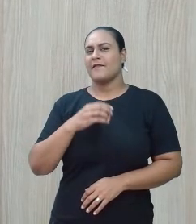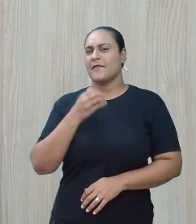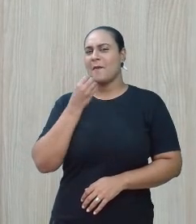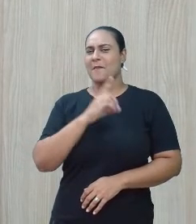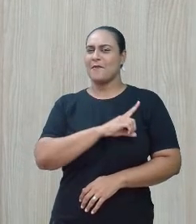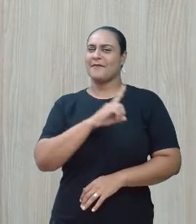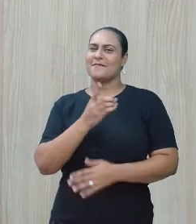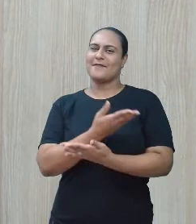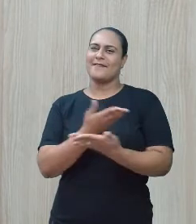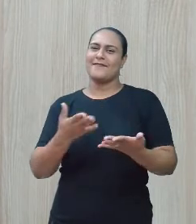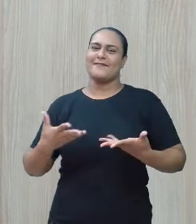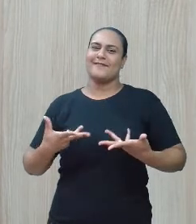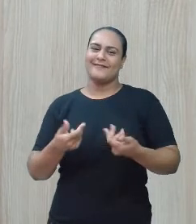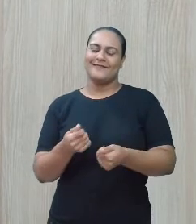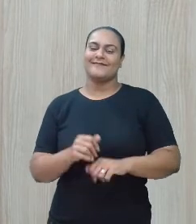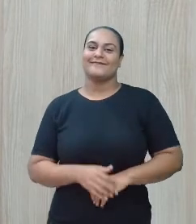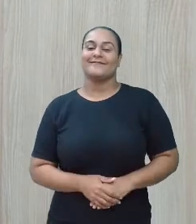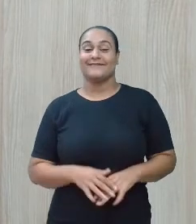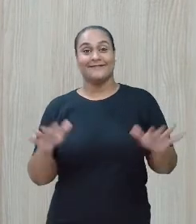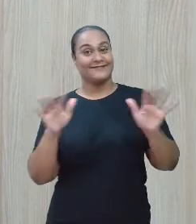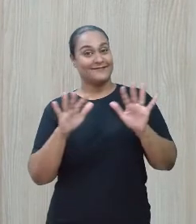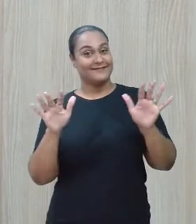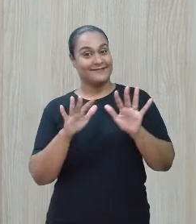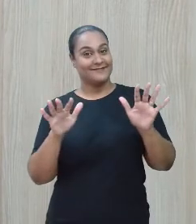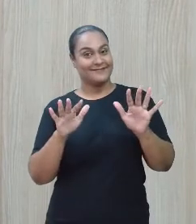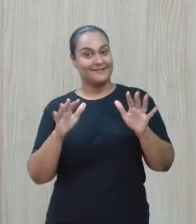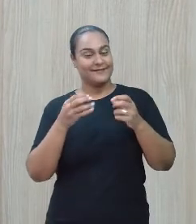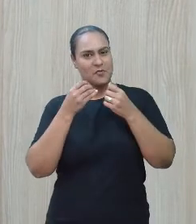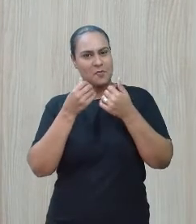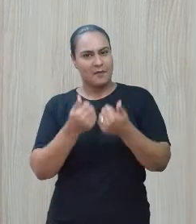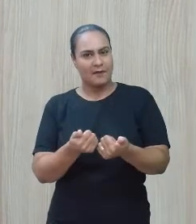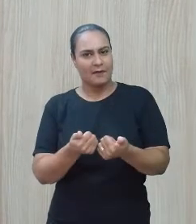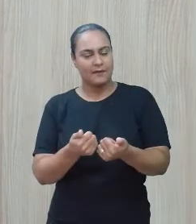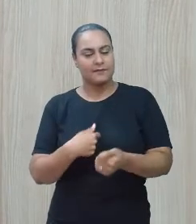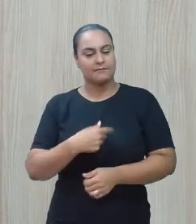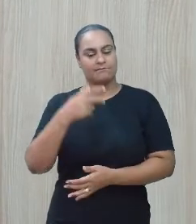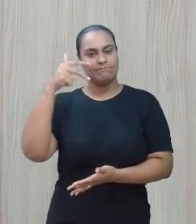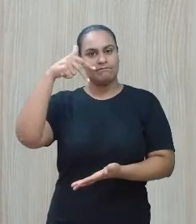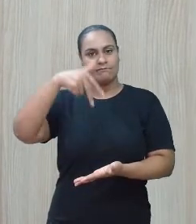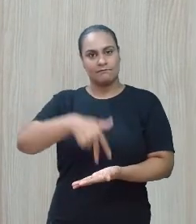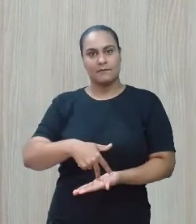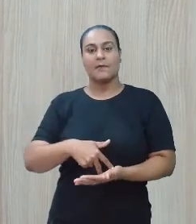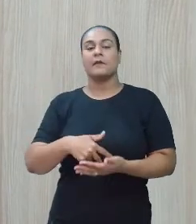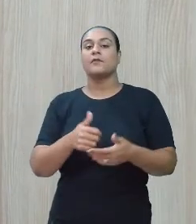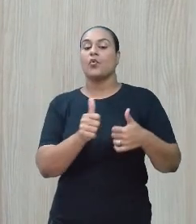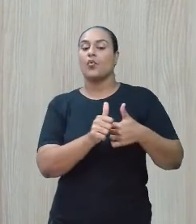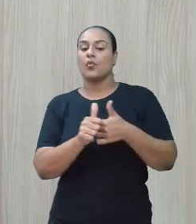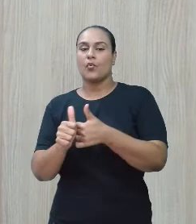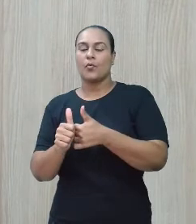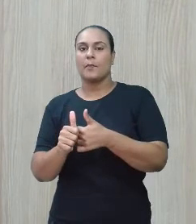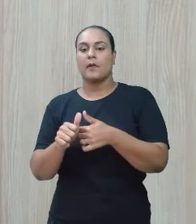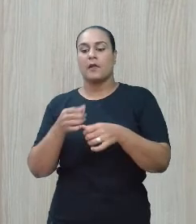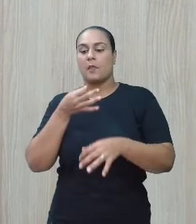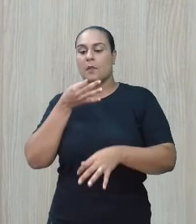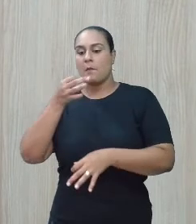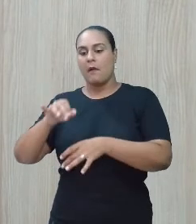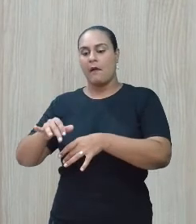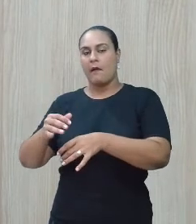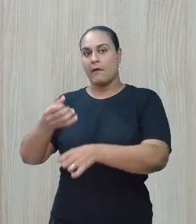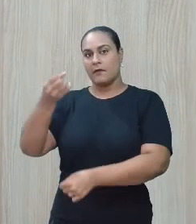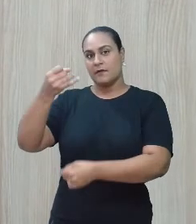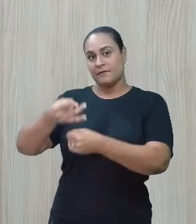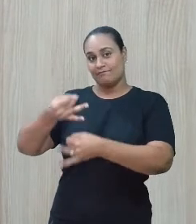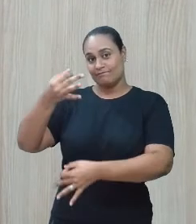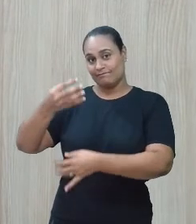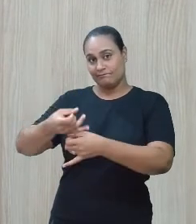para vocês. Oi, gente, tudo certo com vocês? Eu tô aqui, sou eu que faço a comunicação da aula de hoje, tá